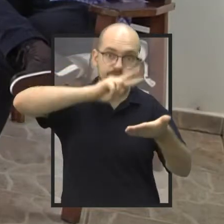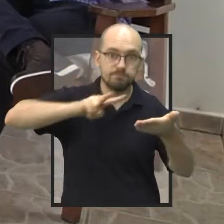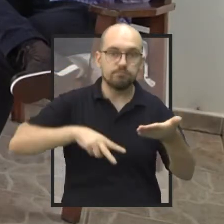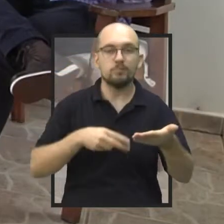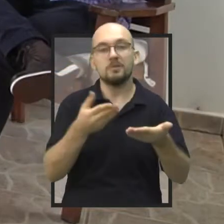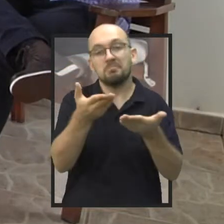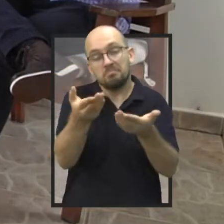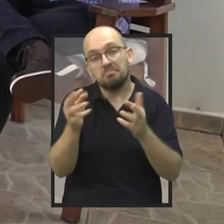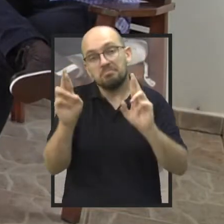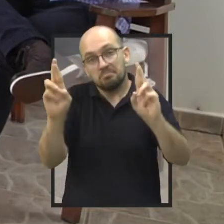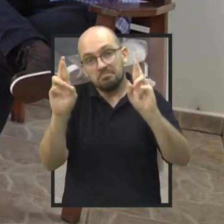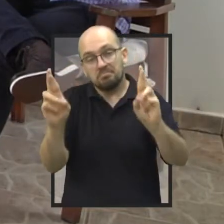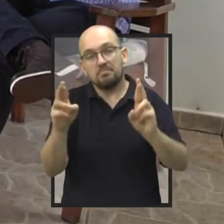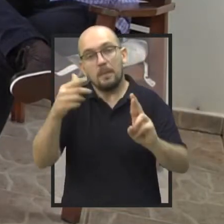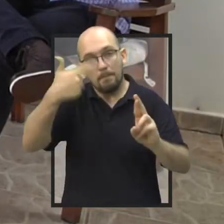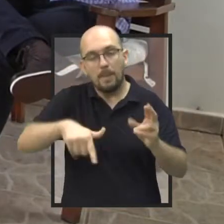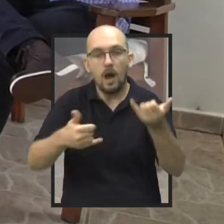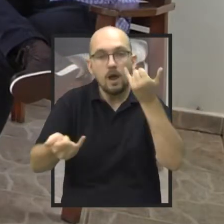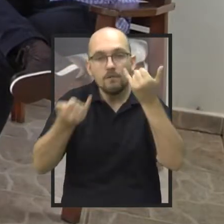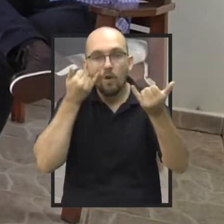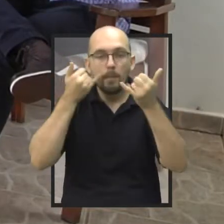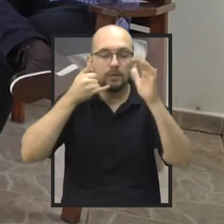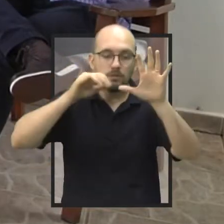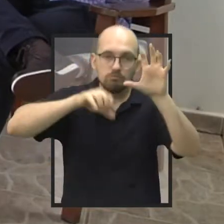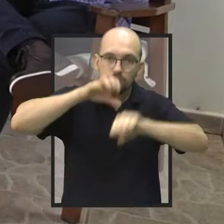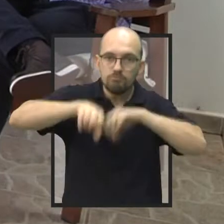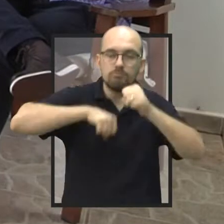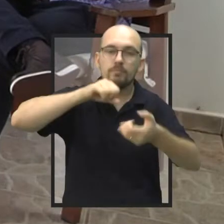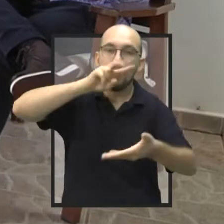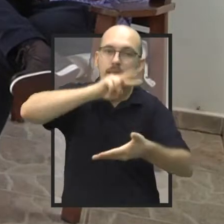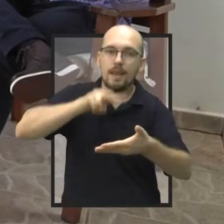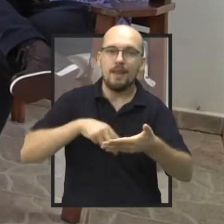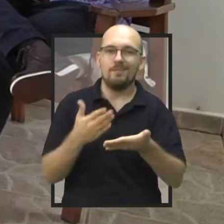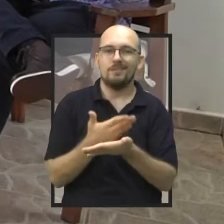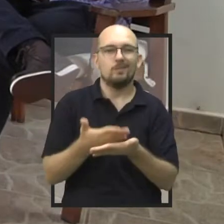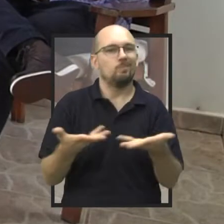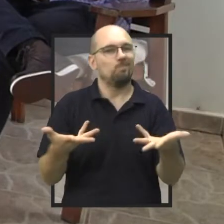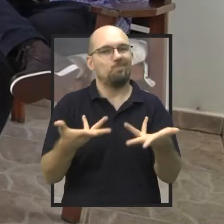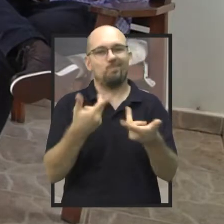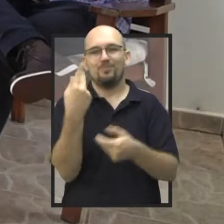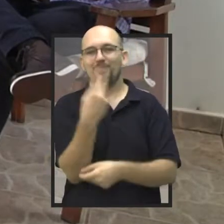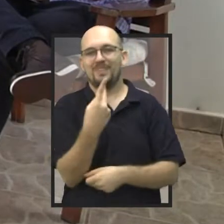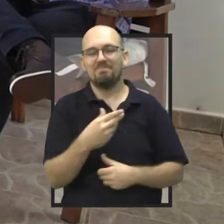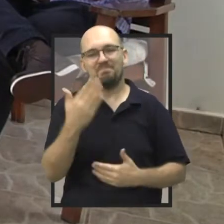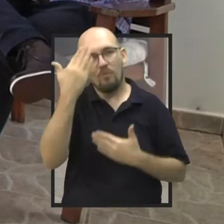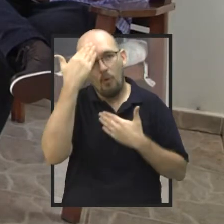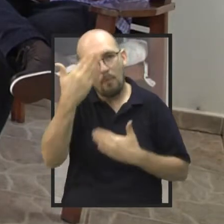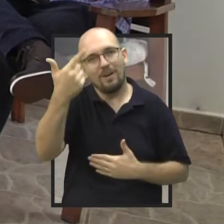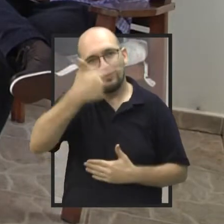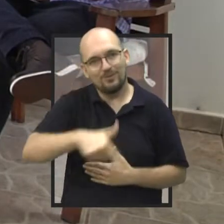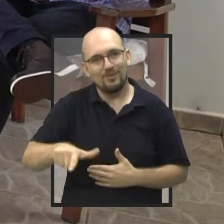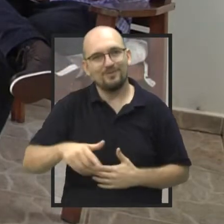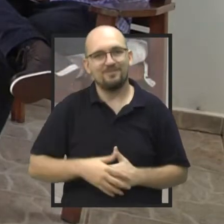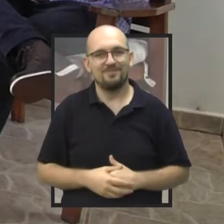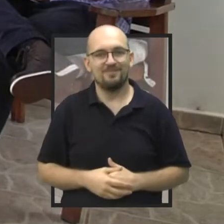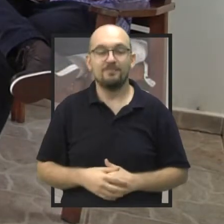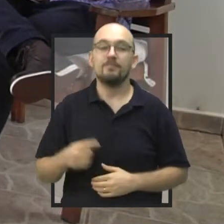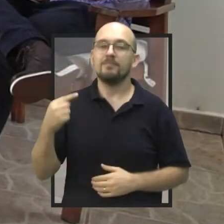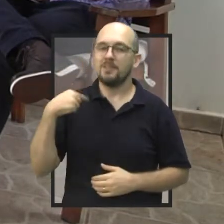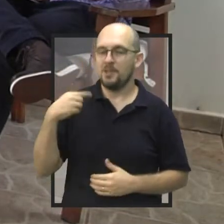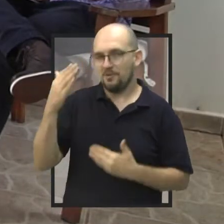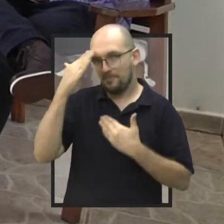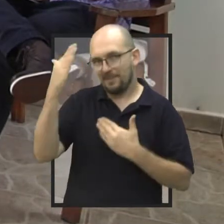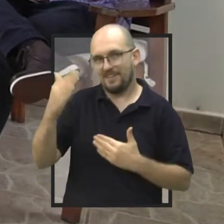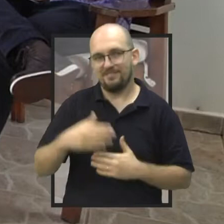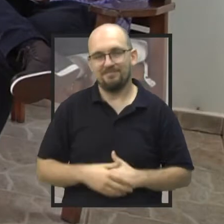possa ter mais informações ainda fazendo a leitura desta obra primorosa aqui do senhor. Muito obrigado mais uma vez, viu, doutor? Eu é que